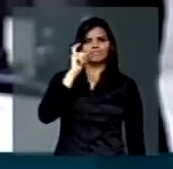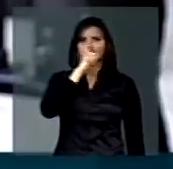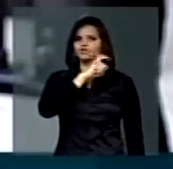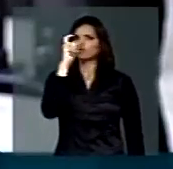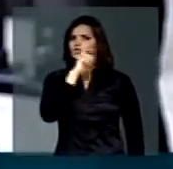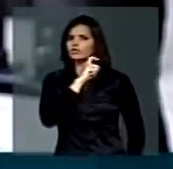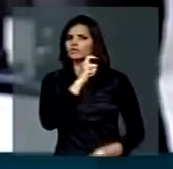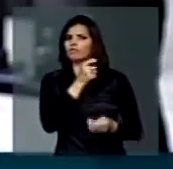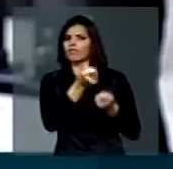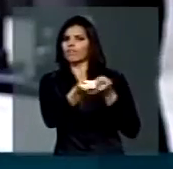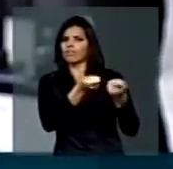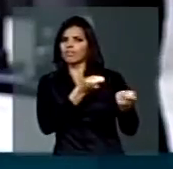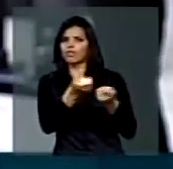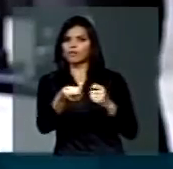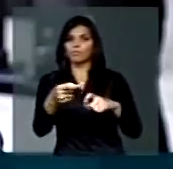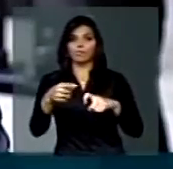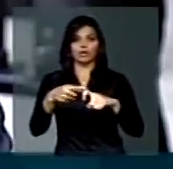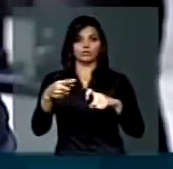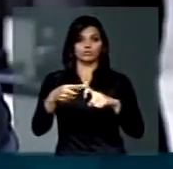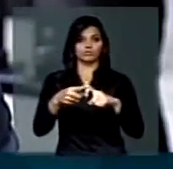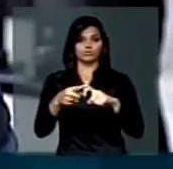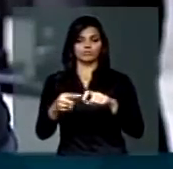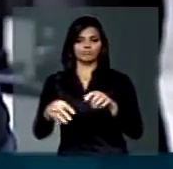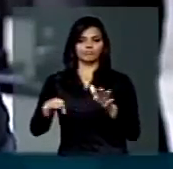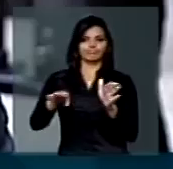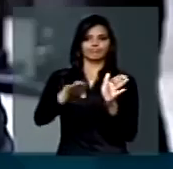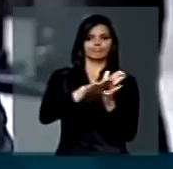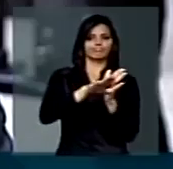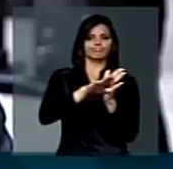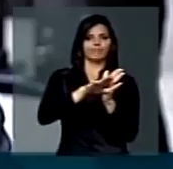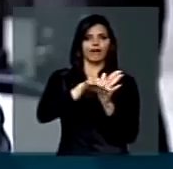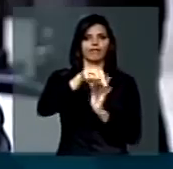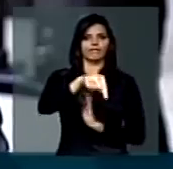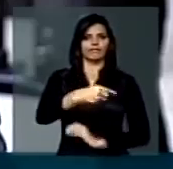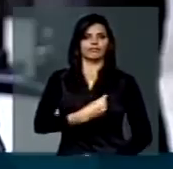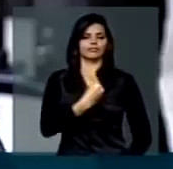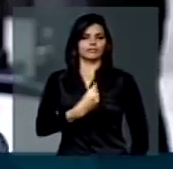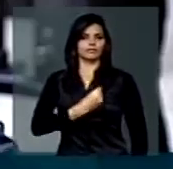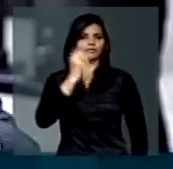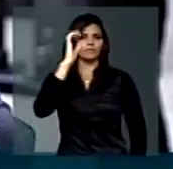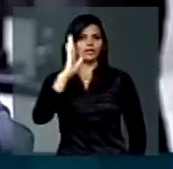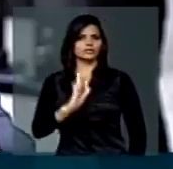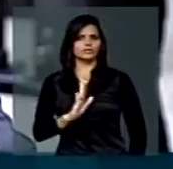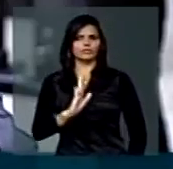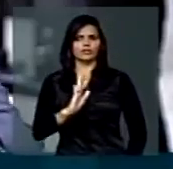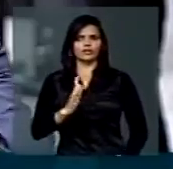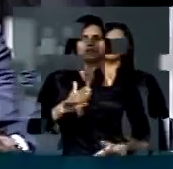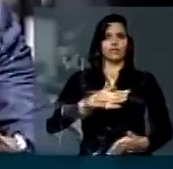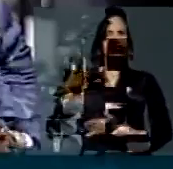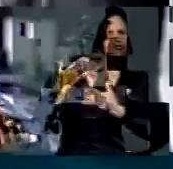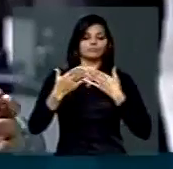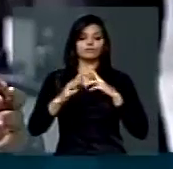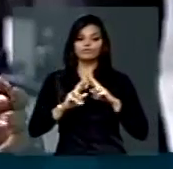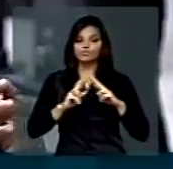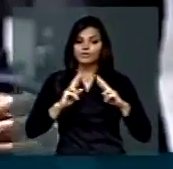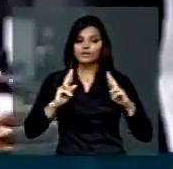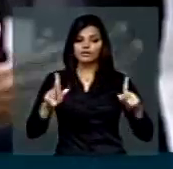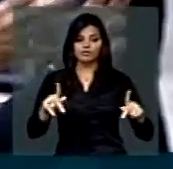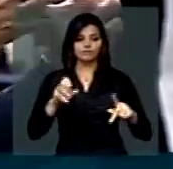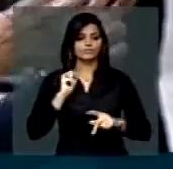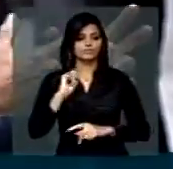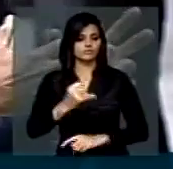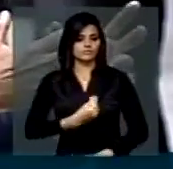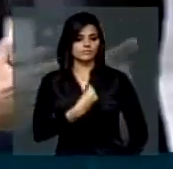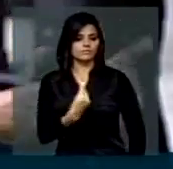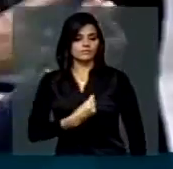demais médicos, e ao chegar ao Brasil ela se deu conta de como seria diferente se ela pudesse viver a